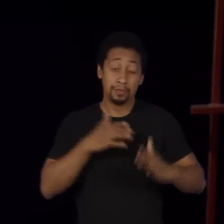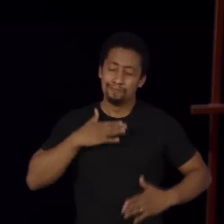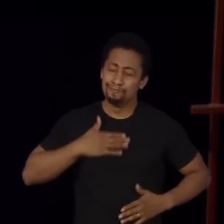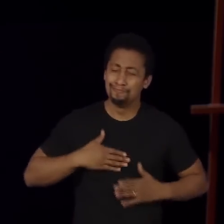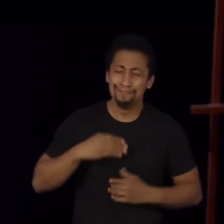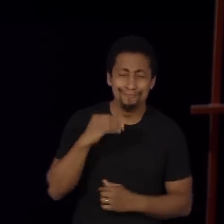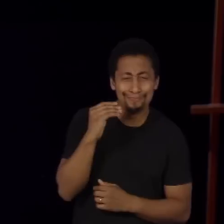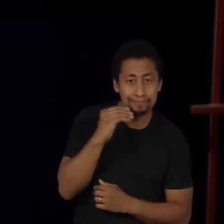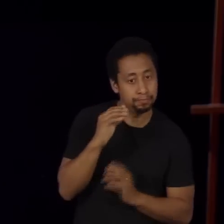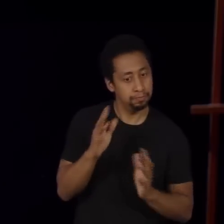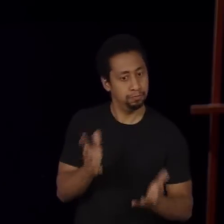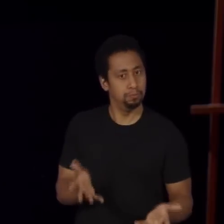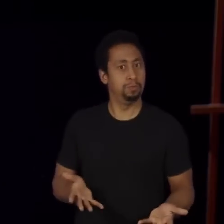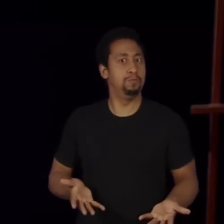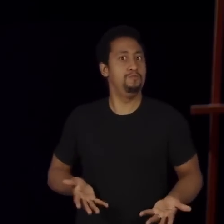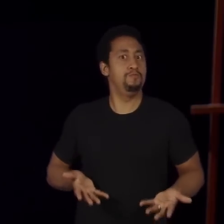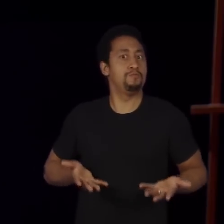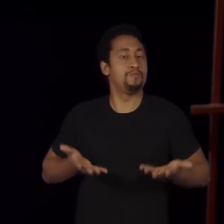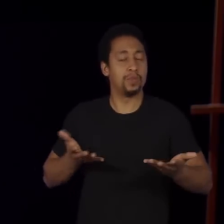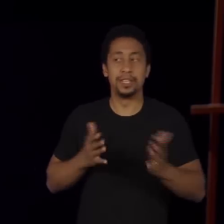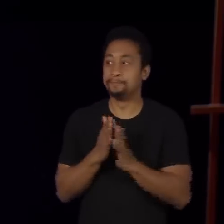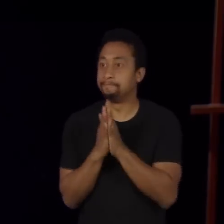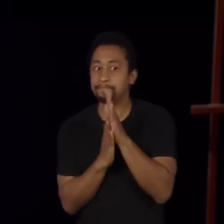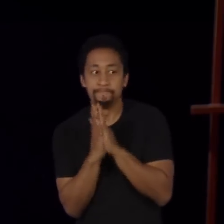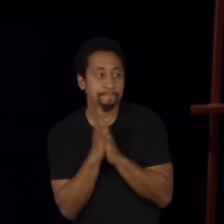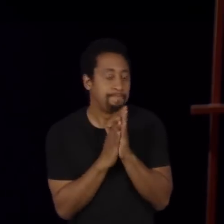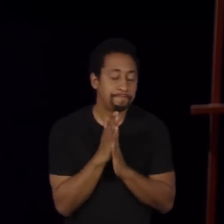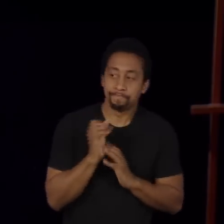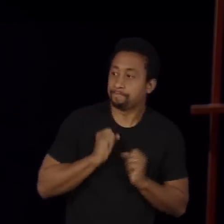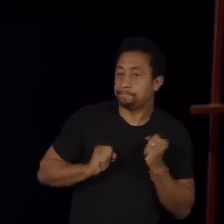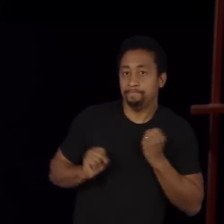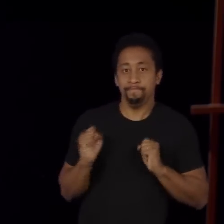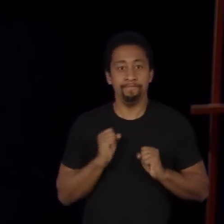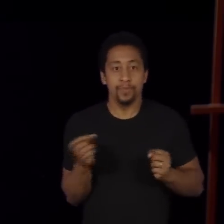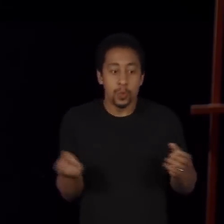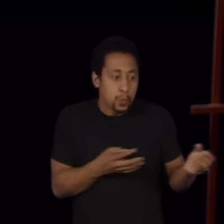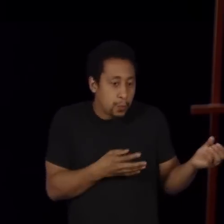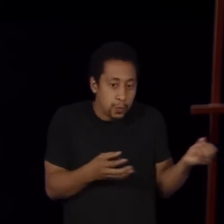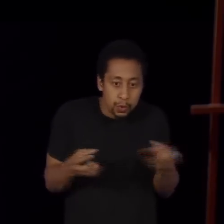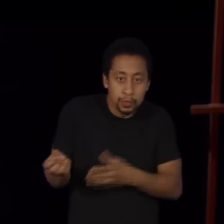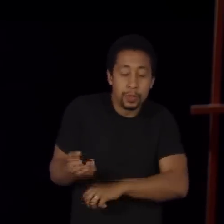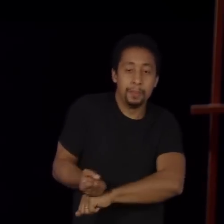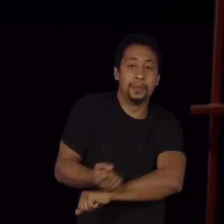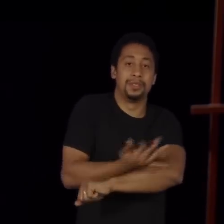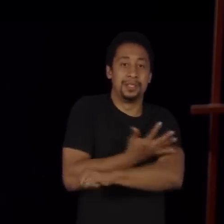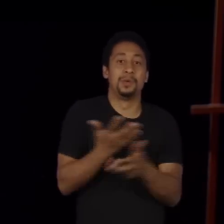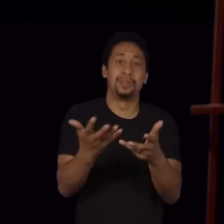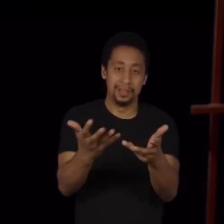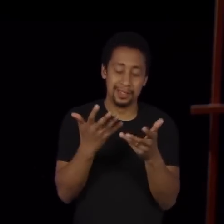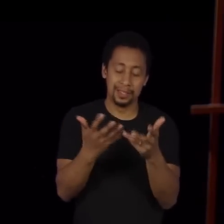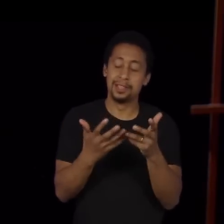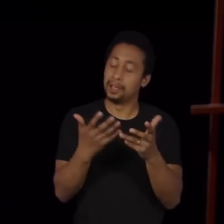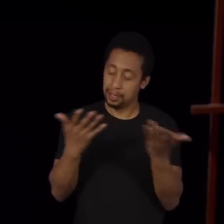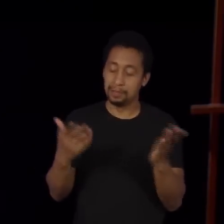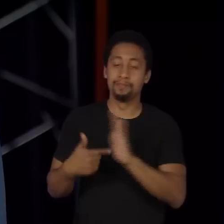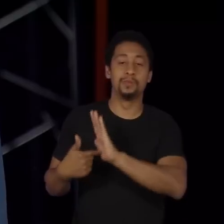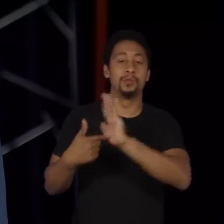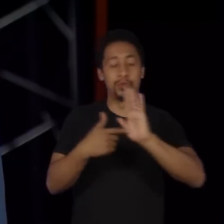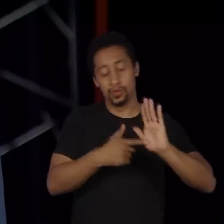física. Sempre ansiosa por novas emoções e novos experimentos, interpretou a sua própria